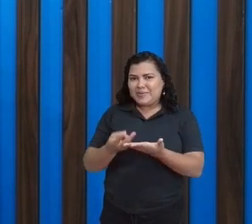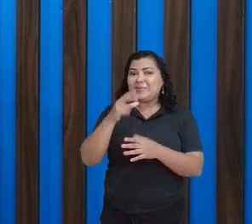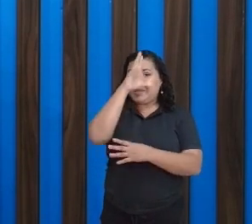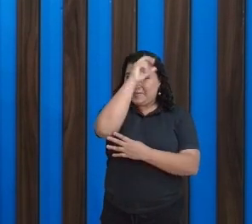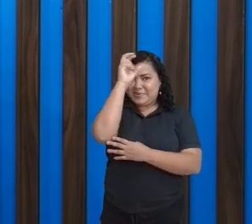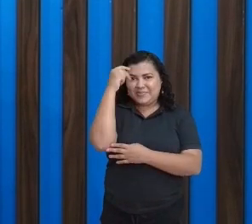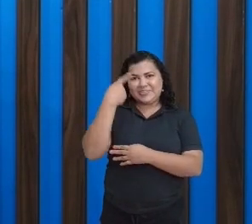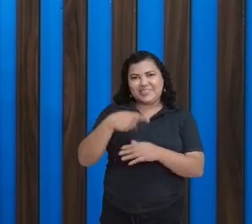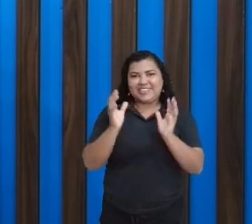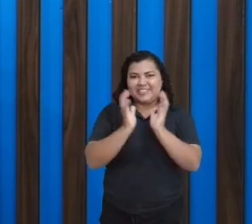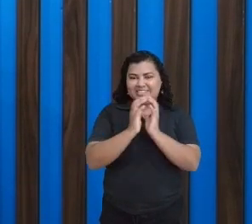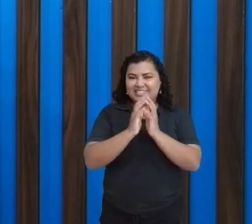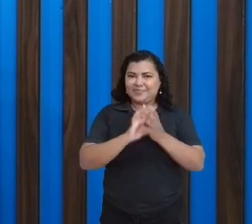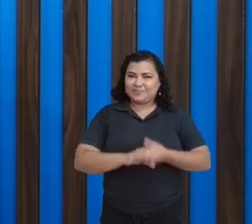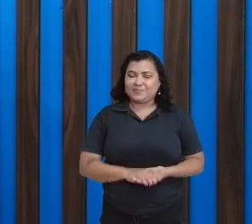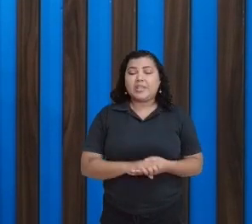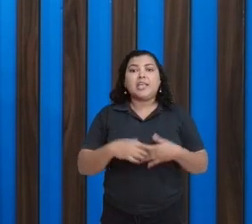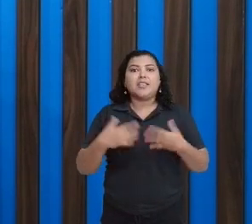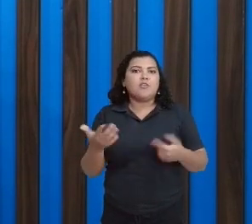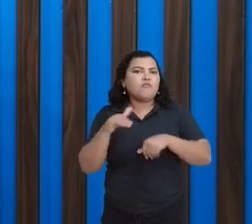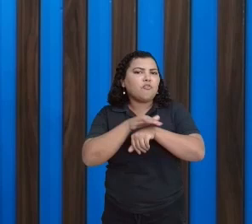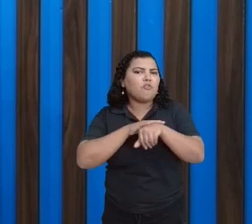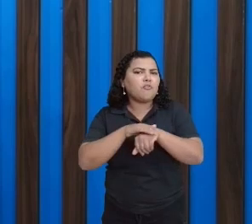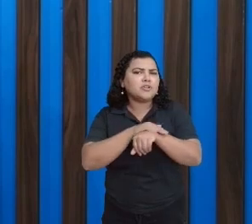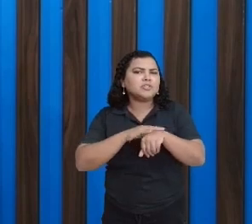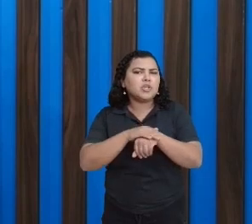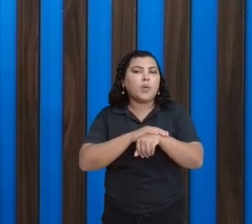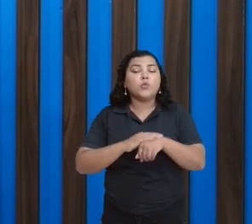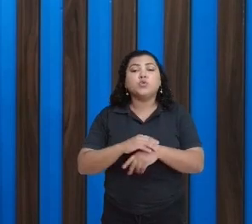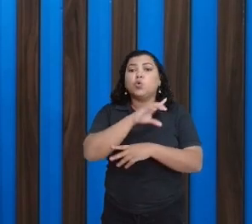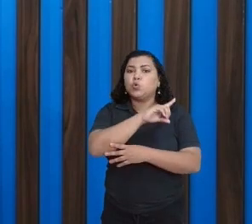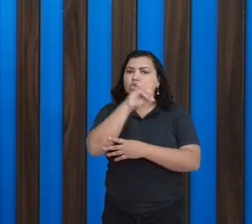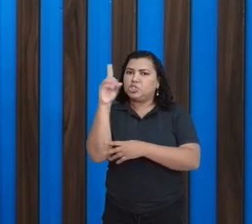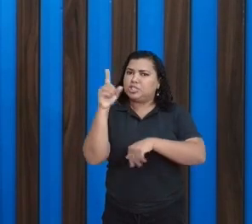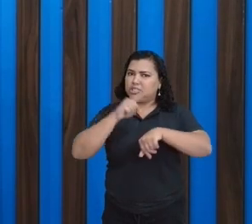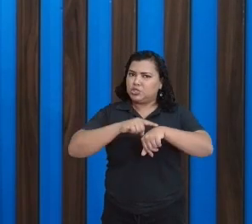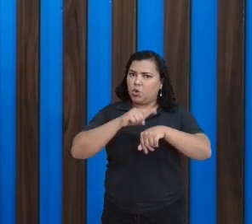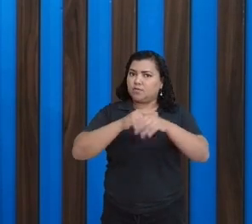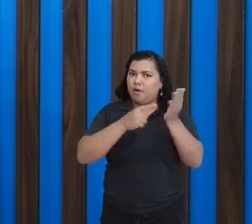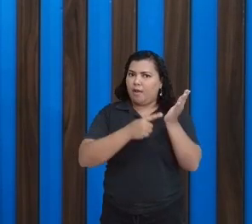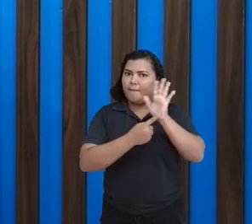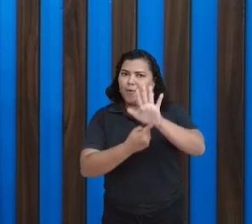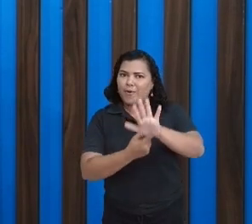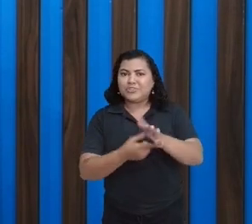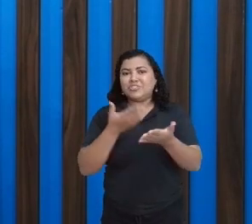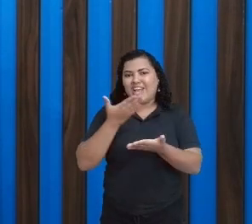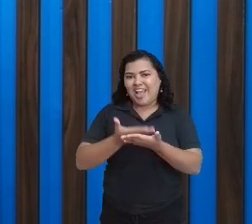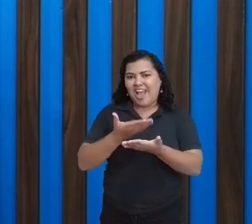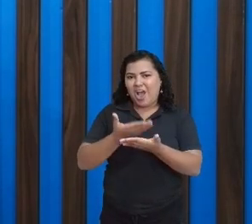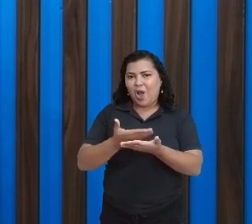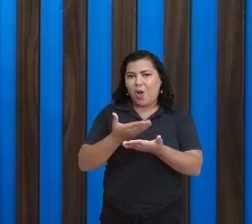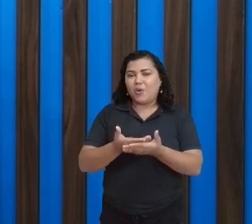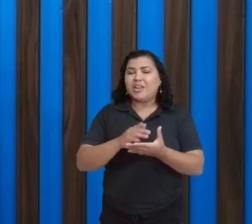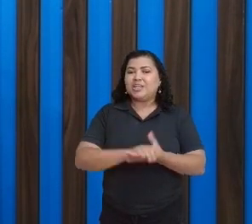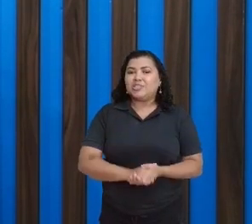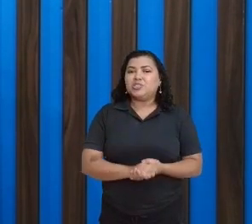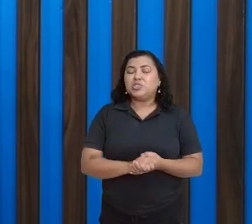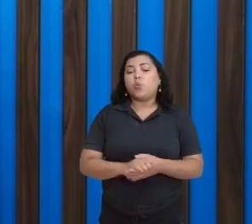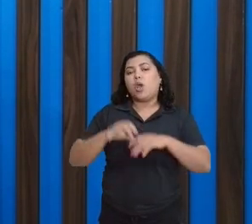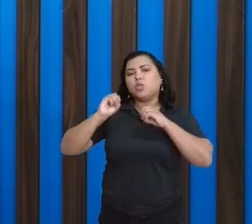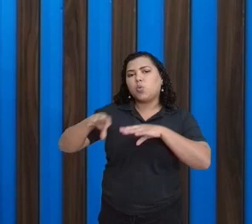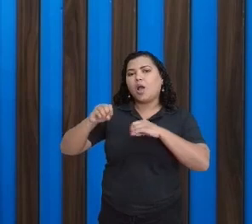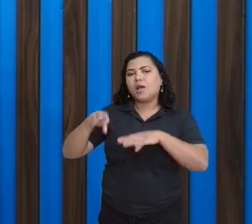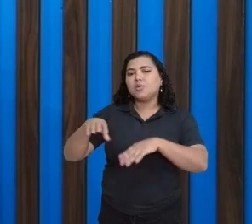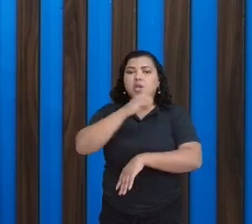Recife. Desta vez, eu venho conversar com vocês sobre os dias e horários de exibição das aulas do Travessia e Educação de Jovens